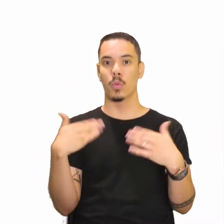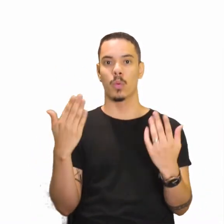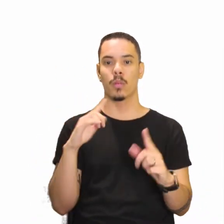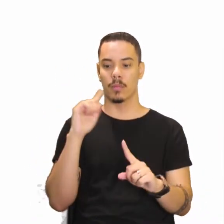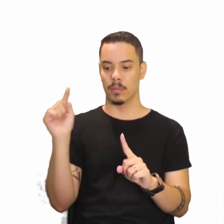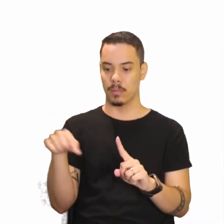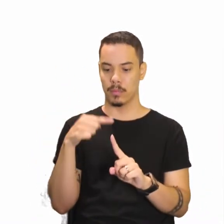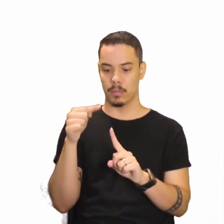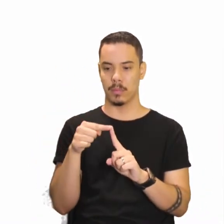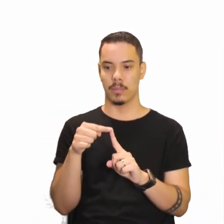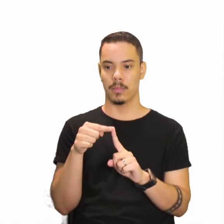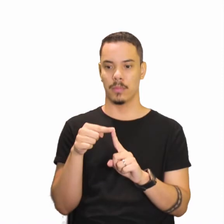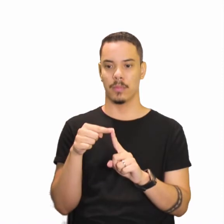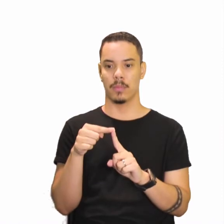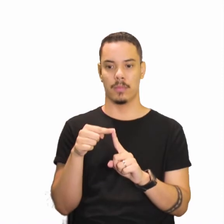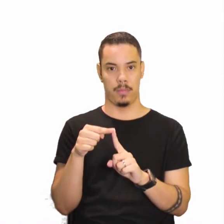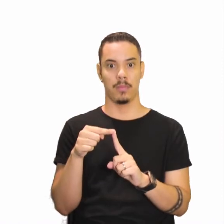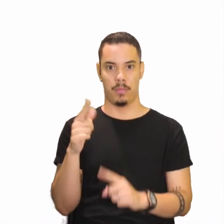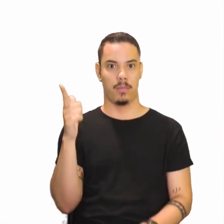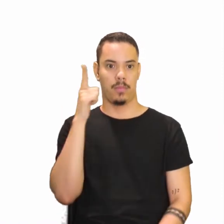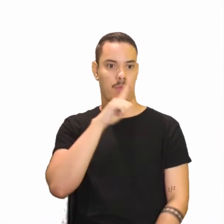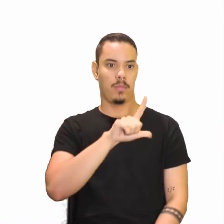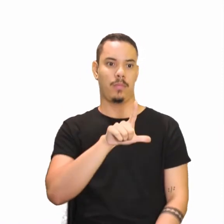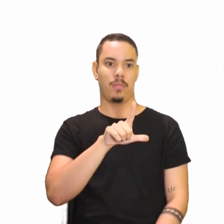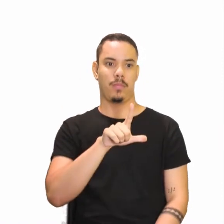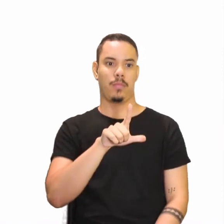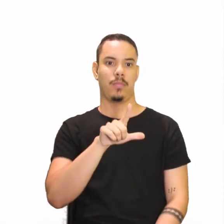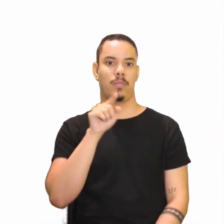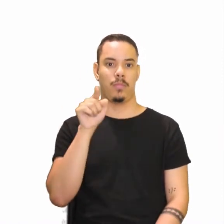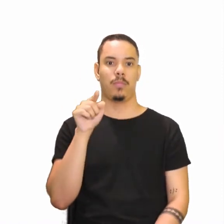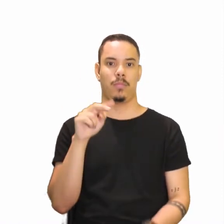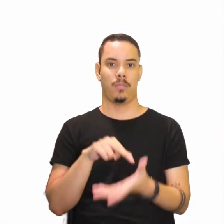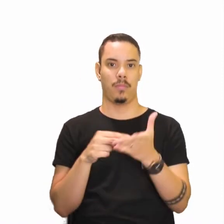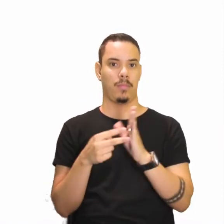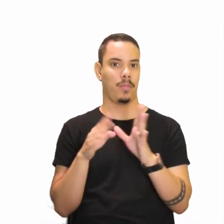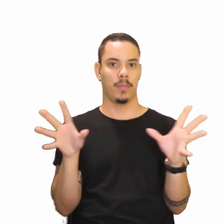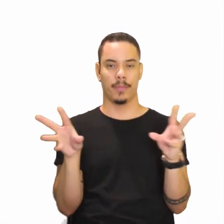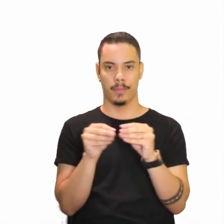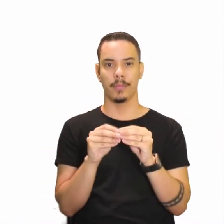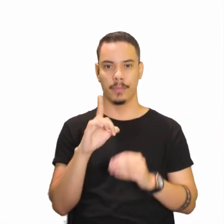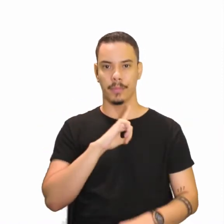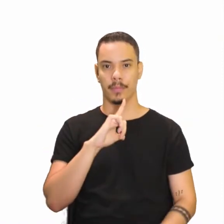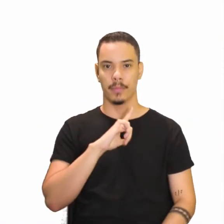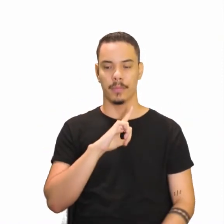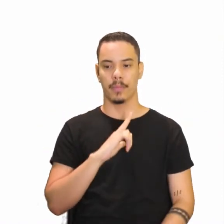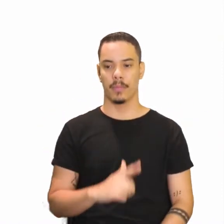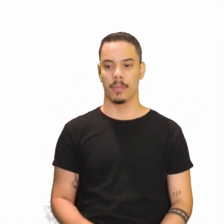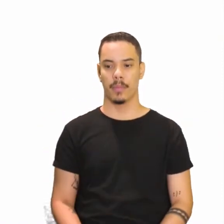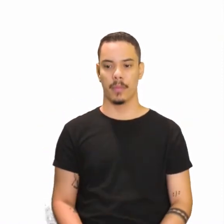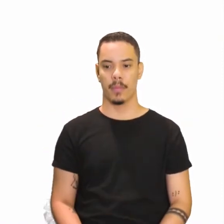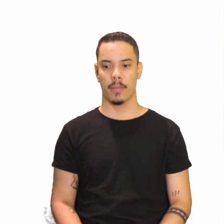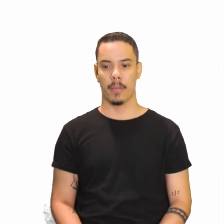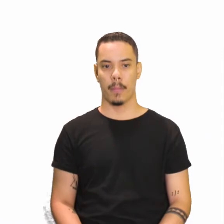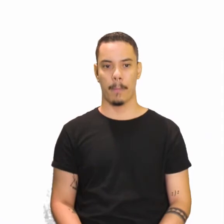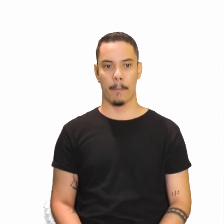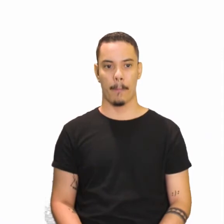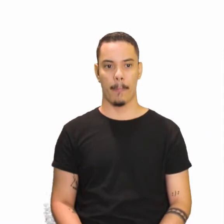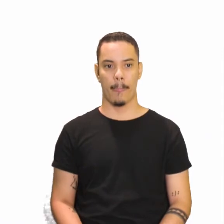finalidade? De conseguir. Então, aqui é a finalidade, tem um objetivo.